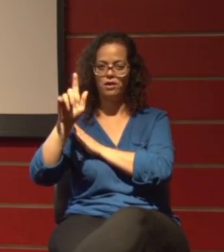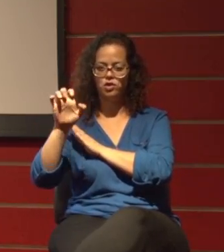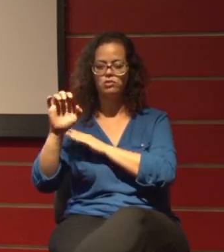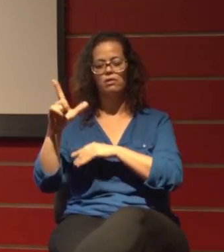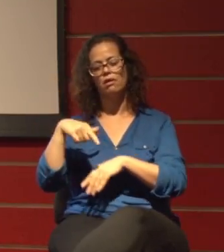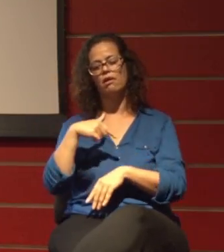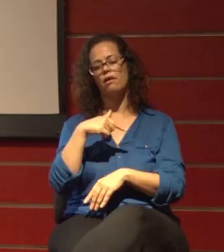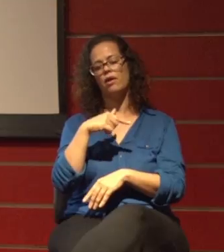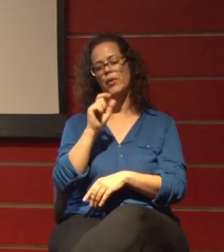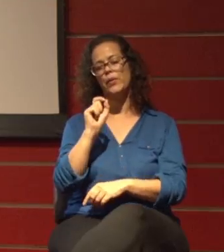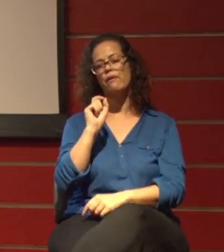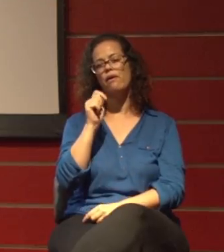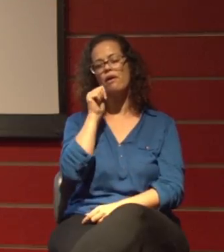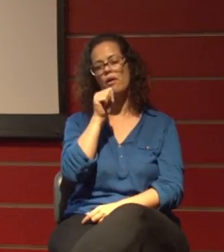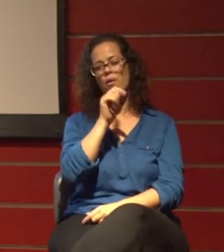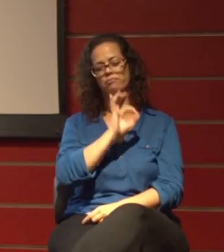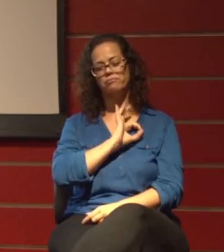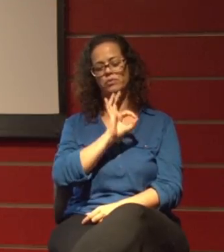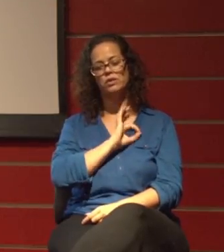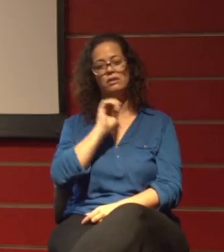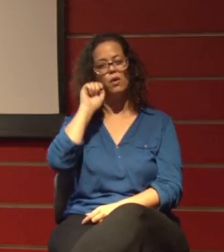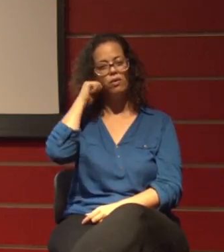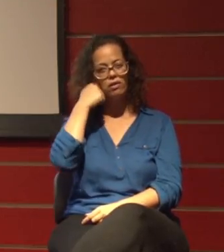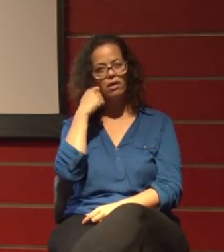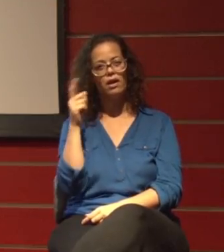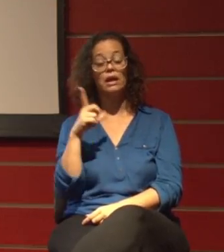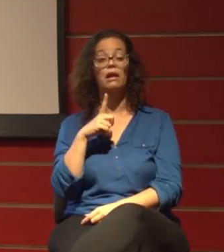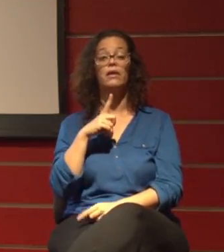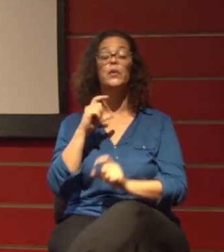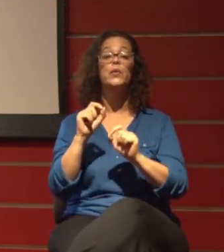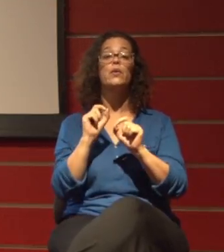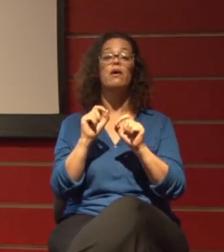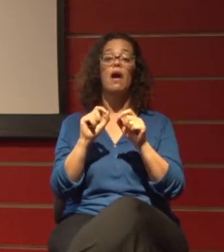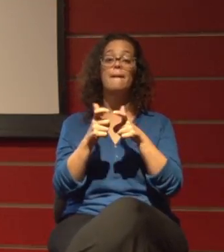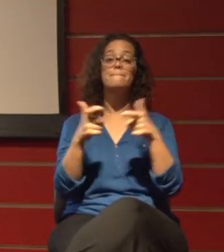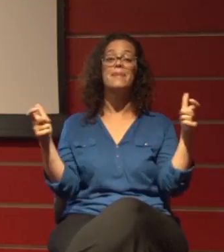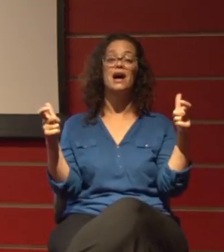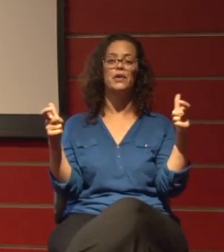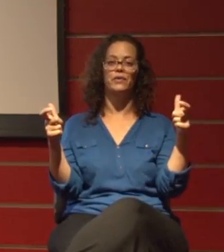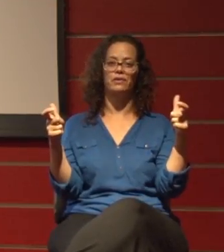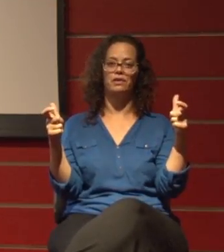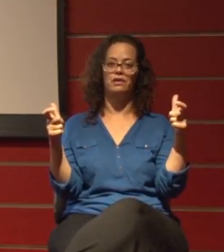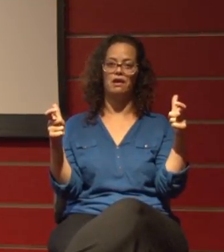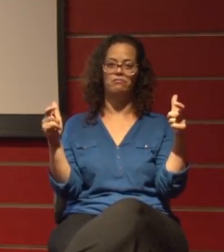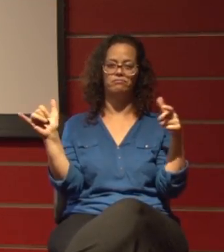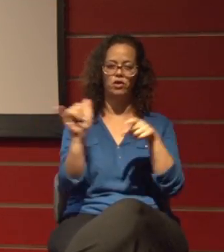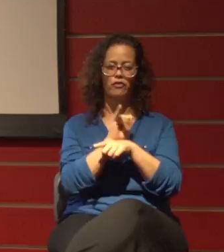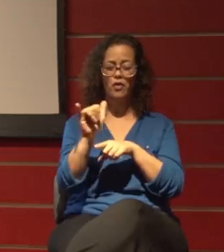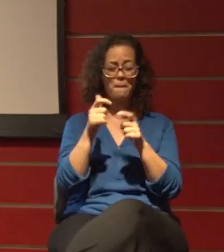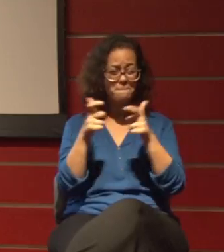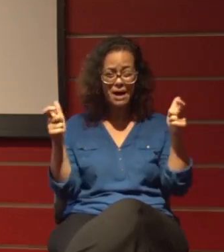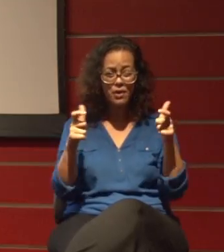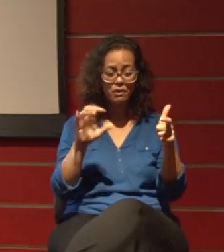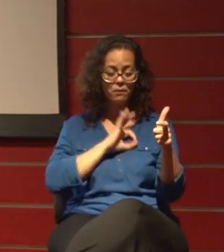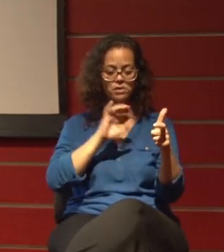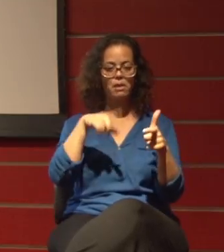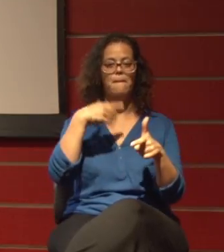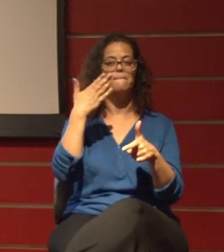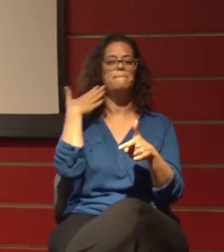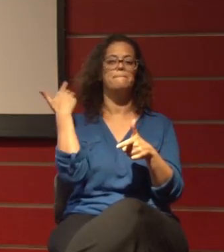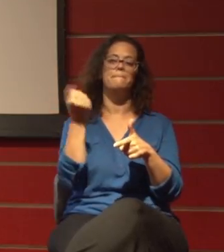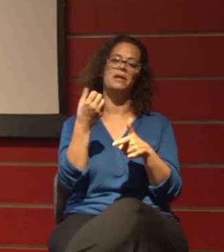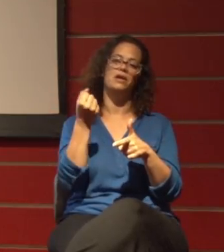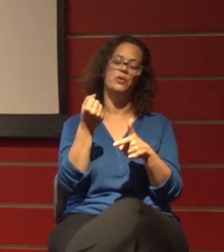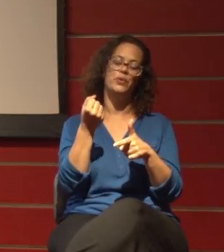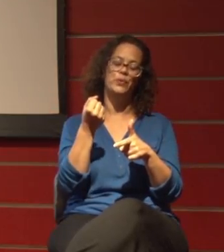né a gente tem uma uma uma realidade lá né que a maioria da polícia novaiorquina é branca né os negros não